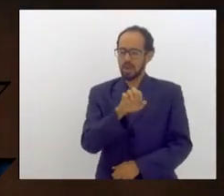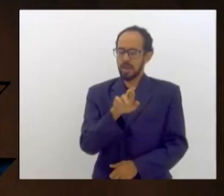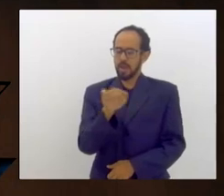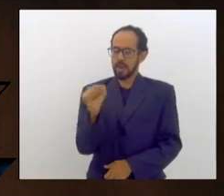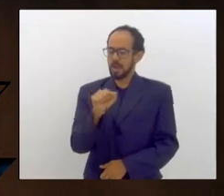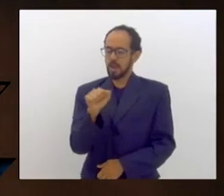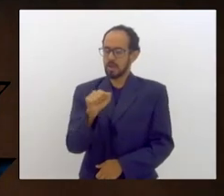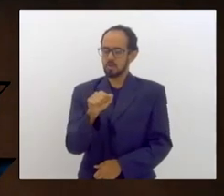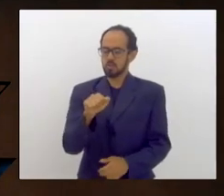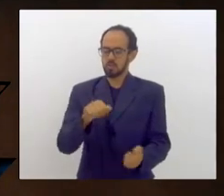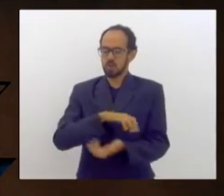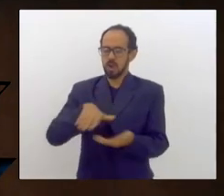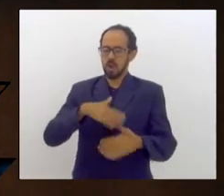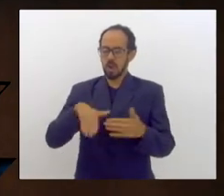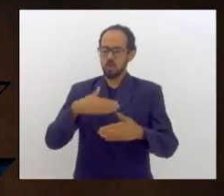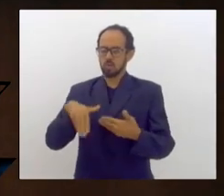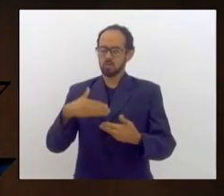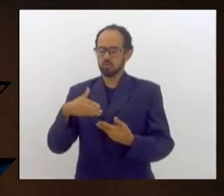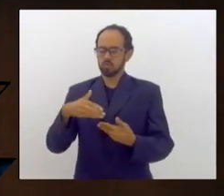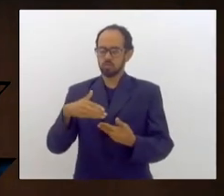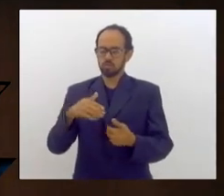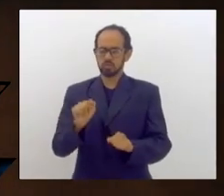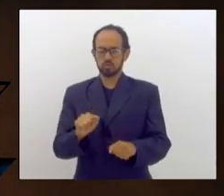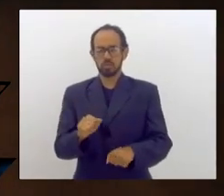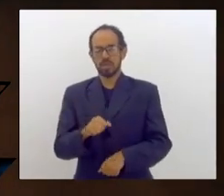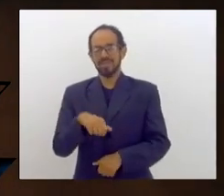como raus, engatilha e plau.